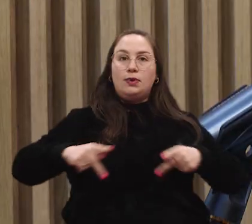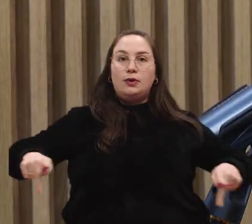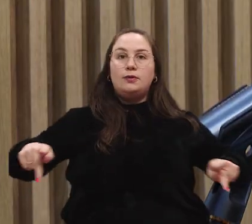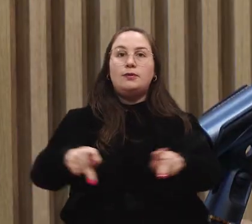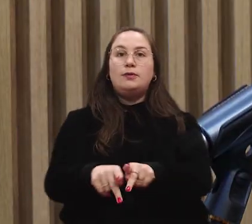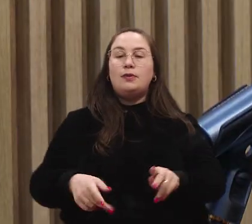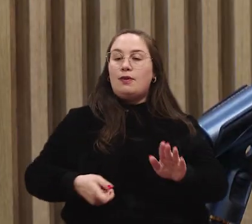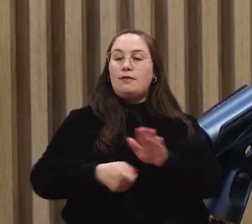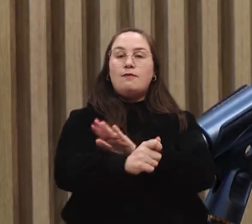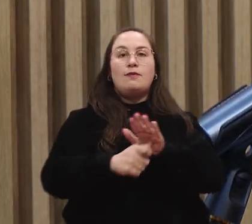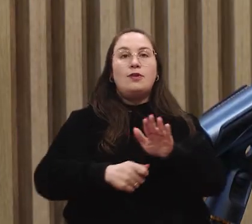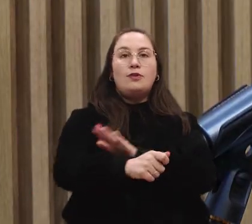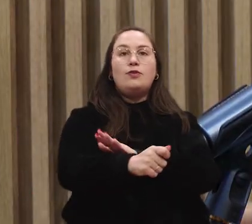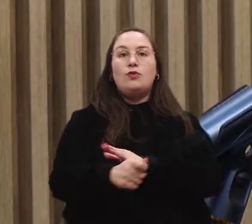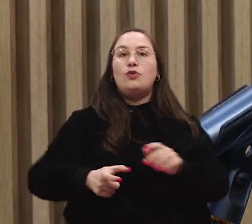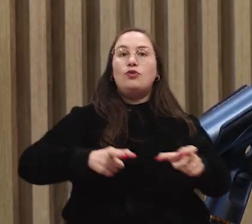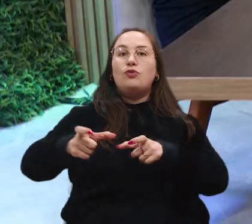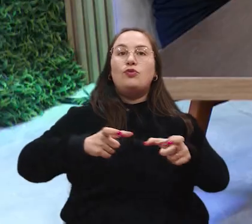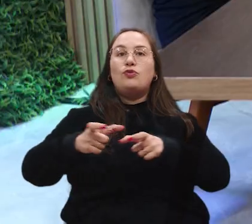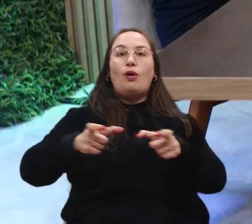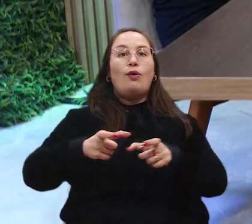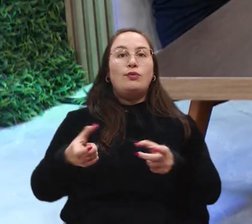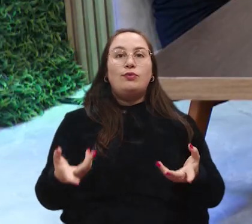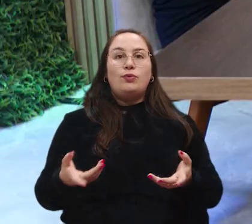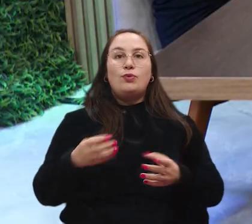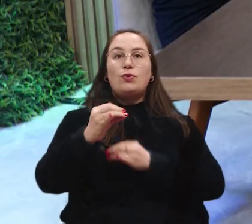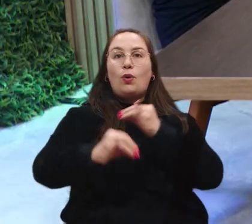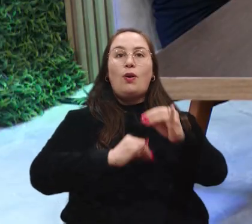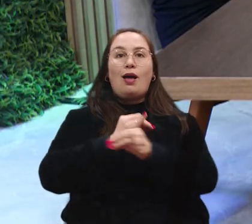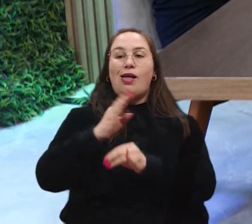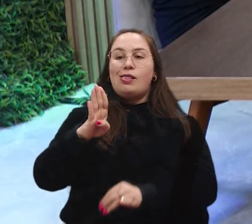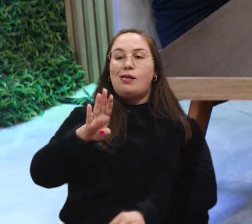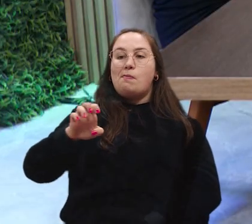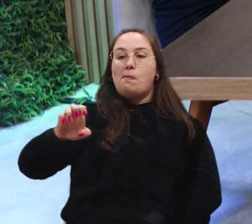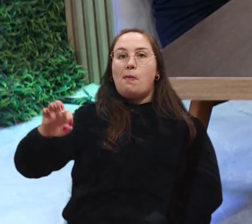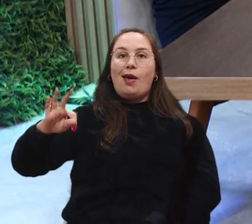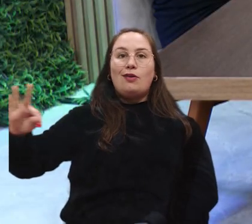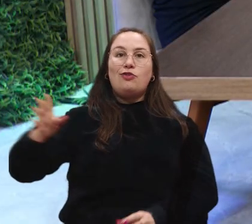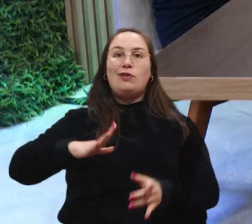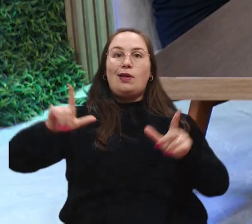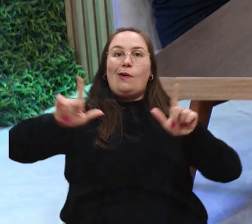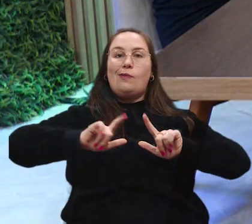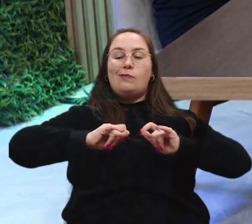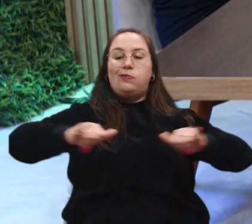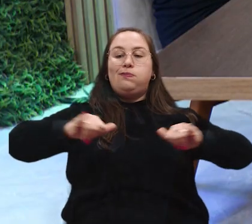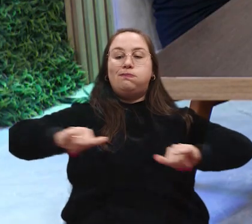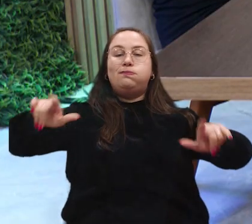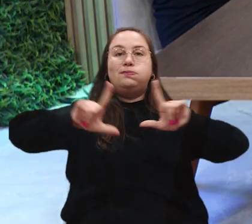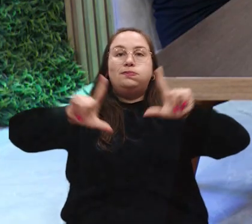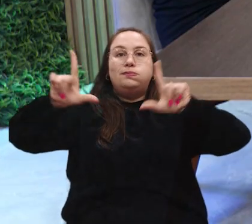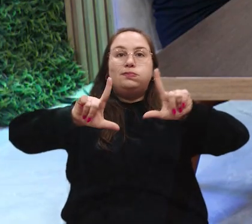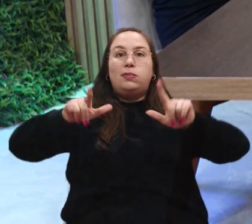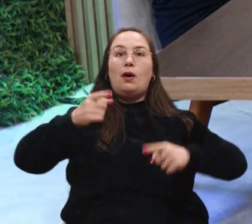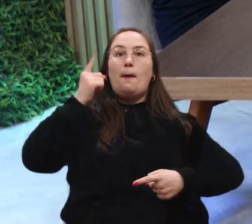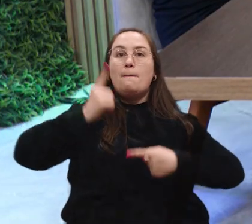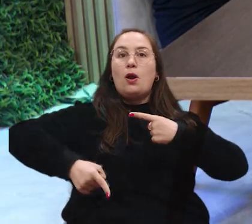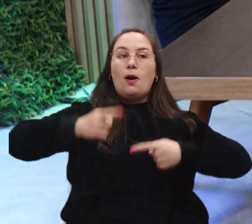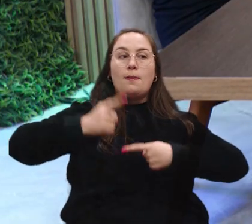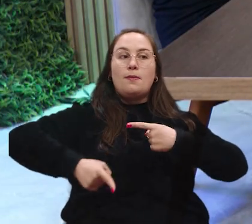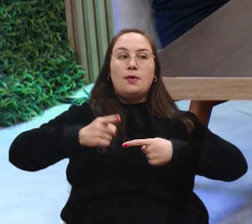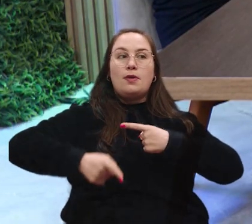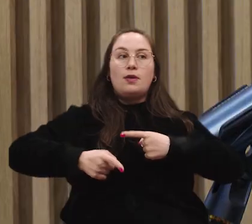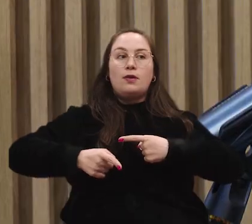colocando dinheiro em jogos de azar, porque bets, tudo bem, agora tá toda hora na TV, mas é um jogo de azar. Proibir o cassino,